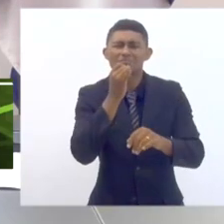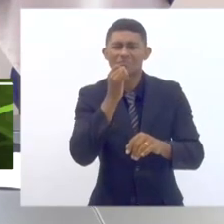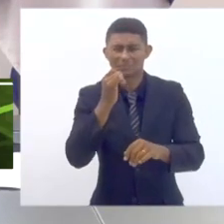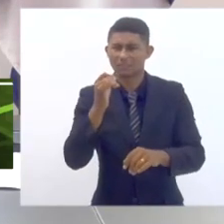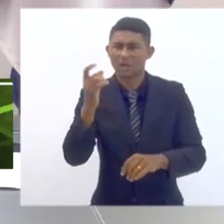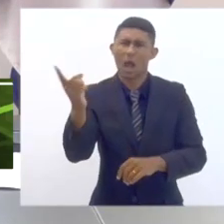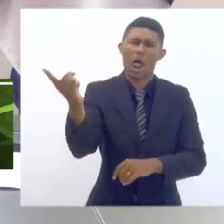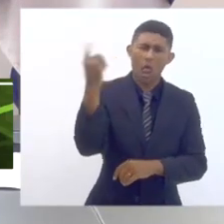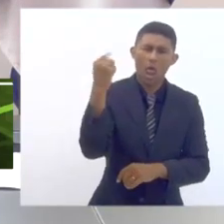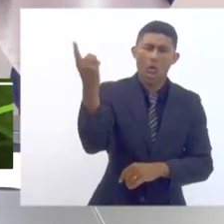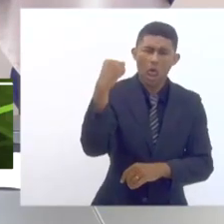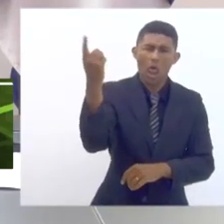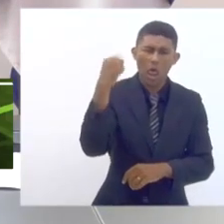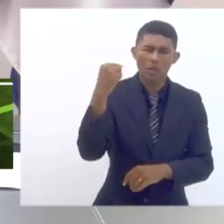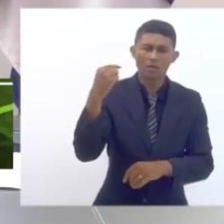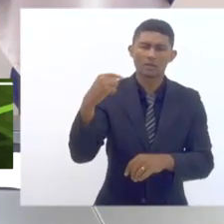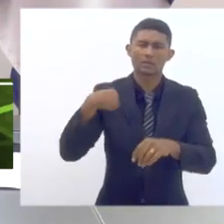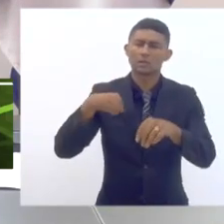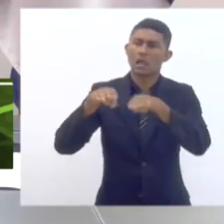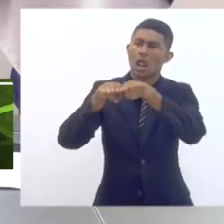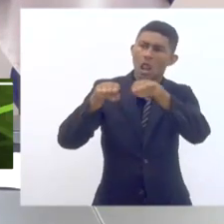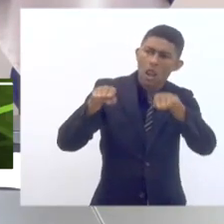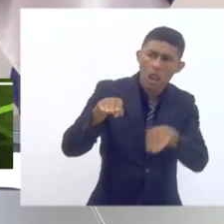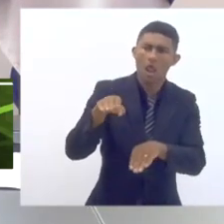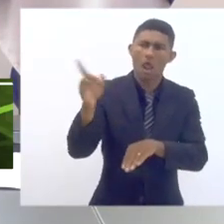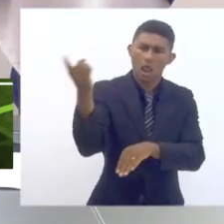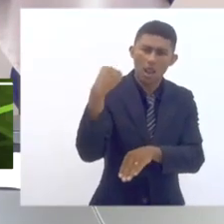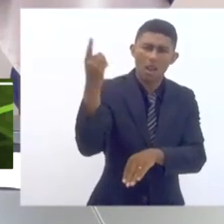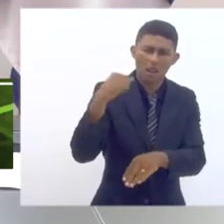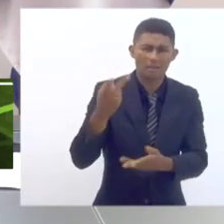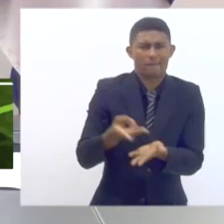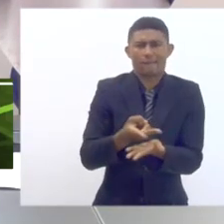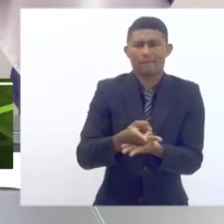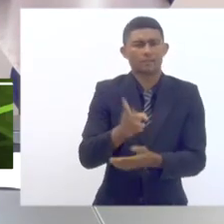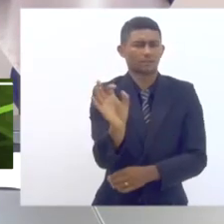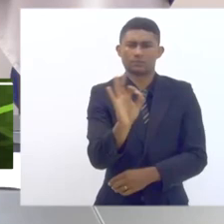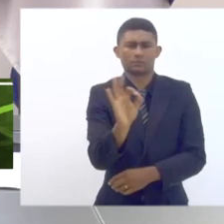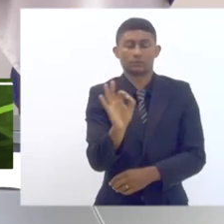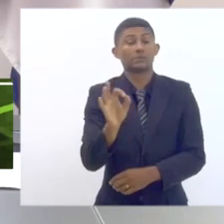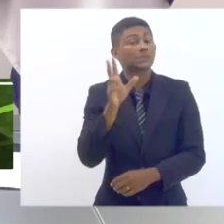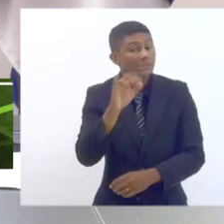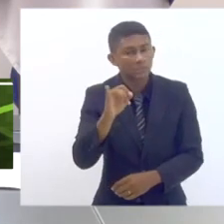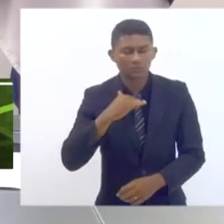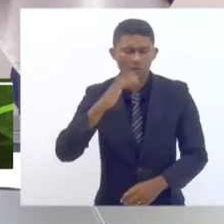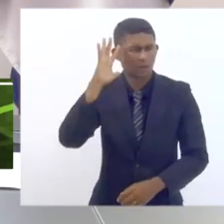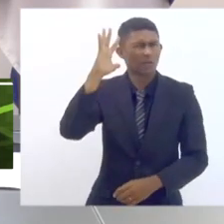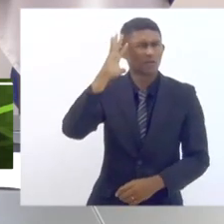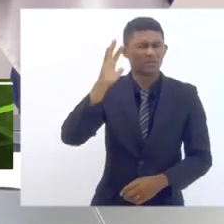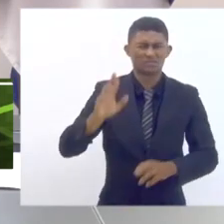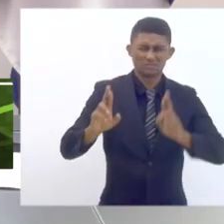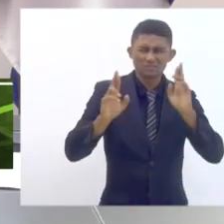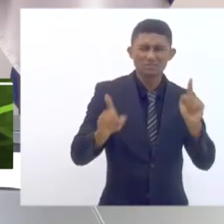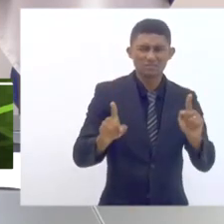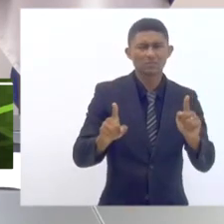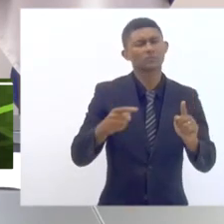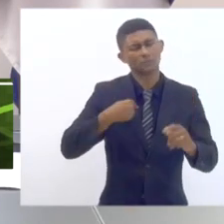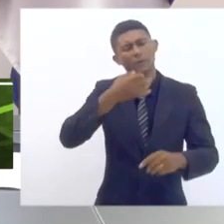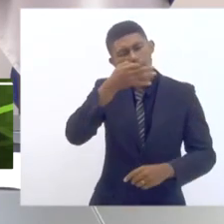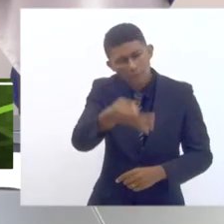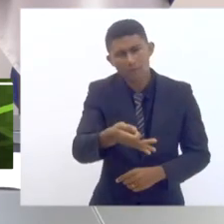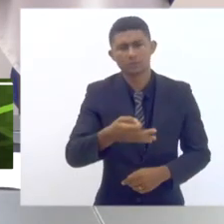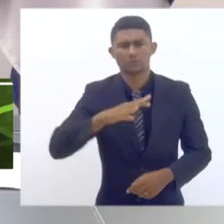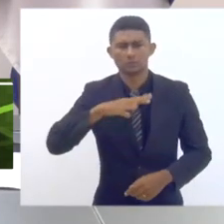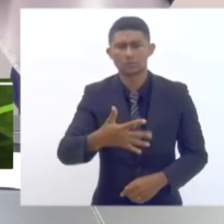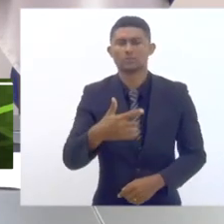posição, independente do cargo que qualquer um ocupe, eu não vou deixar de externar o que penso, de divergir se necessário for, mas